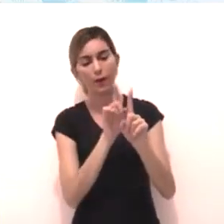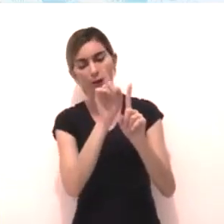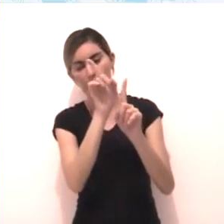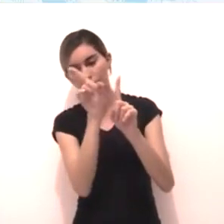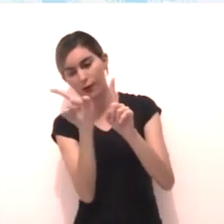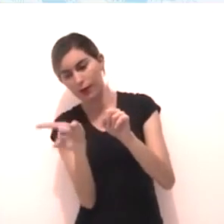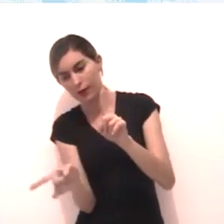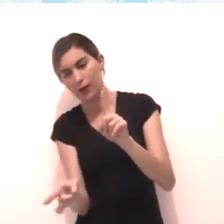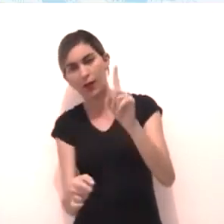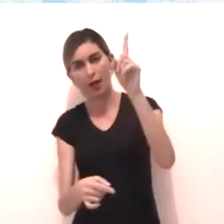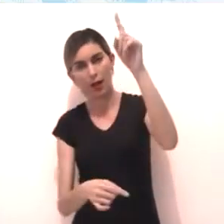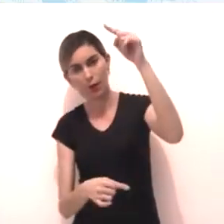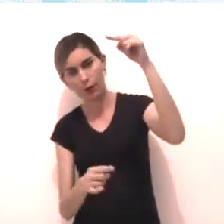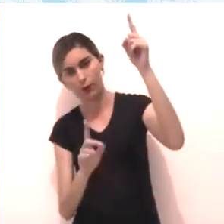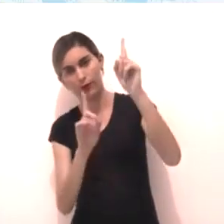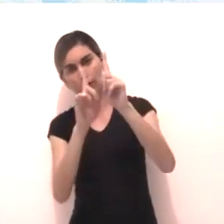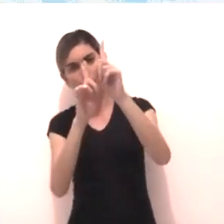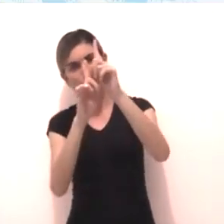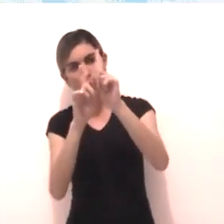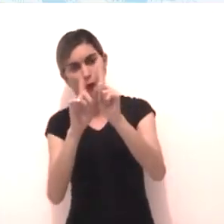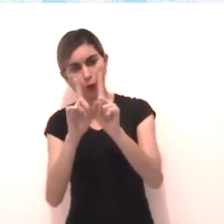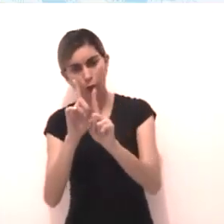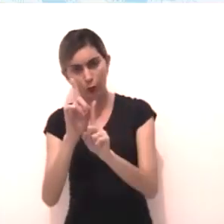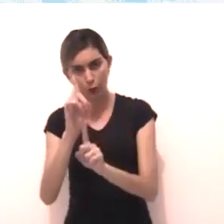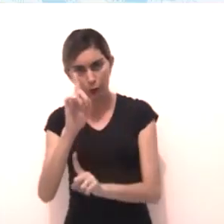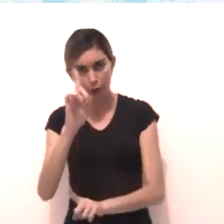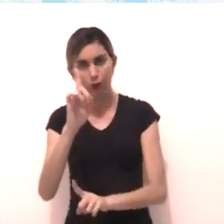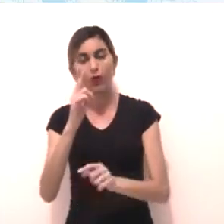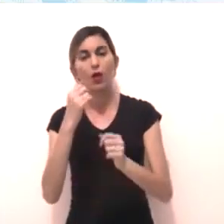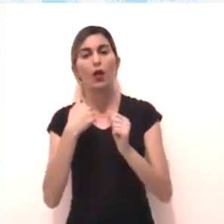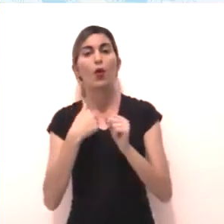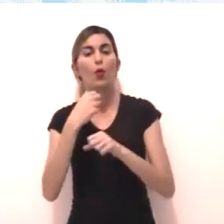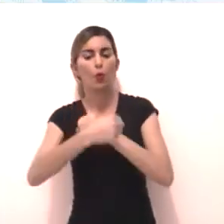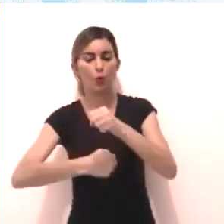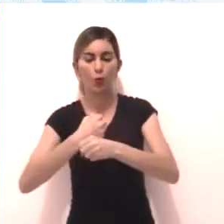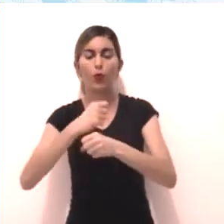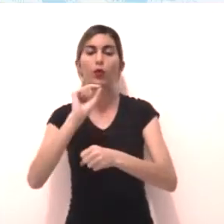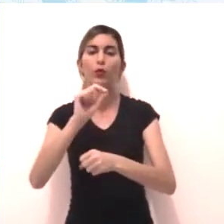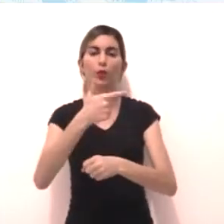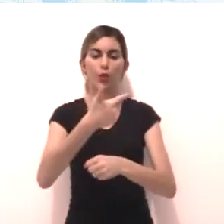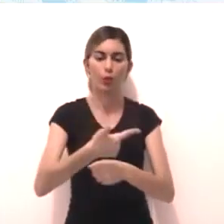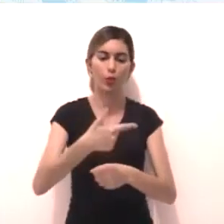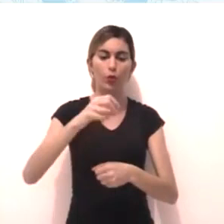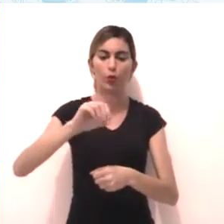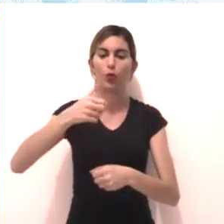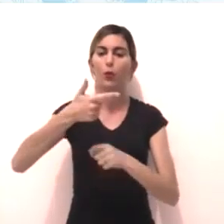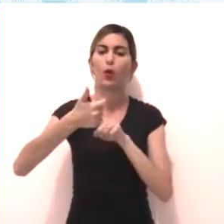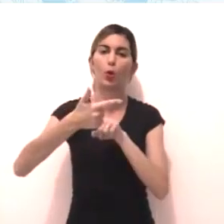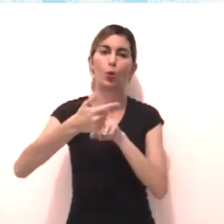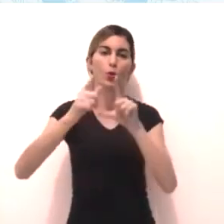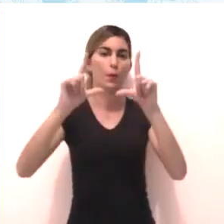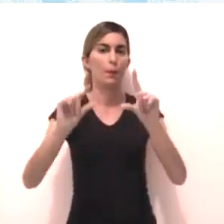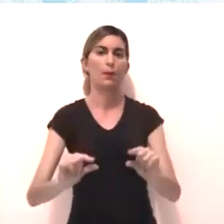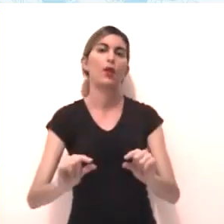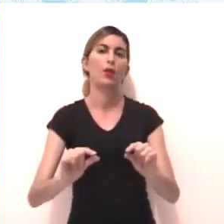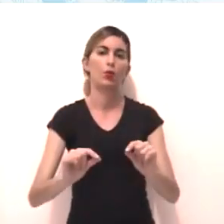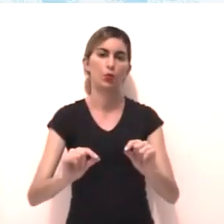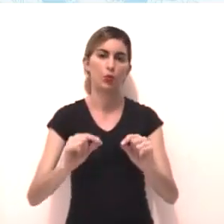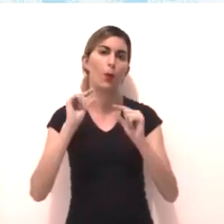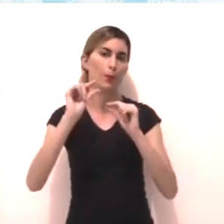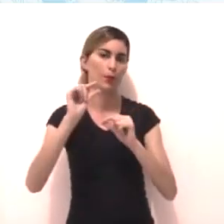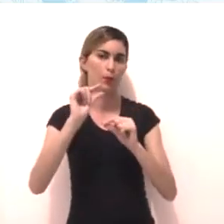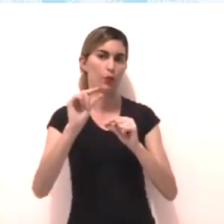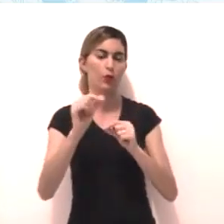descendo, até chegar no ano de 2012, que foi o ano que teve menos desmatamento.